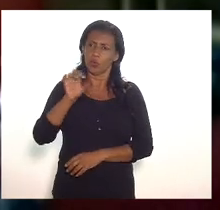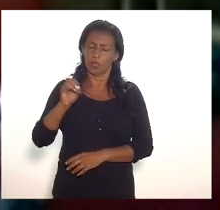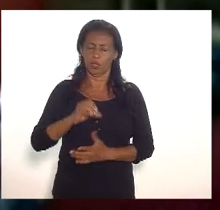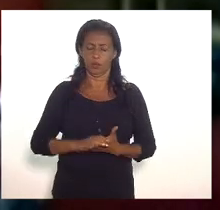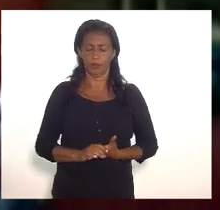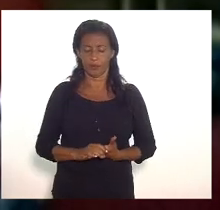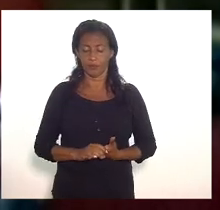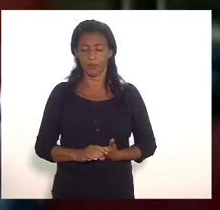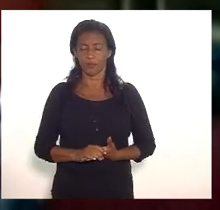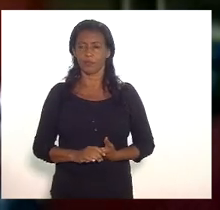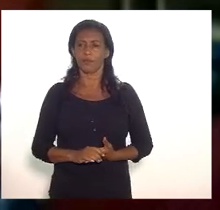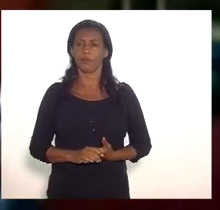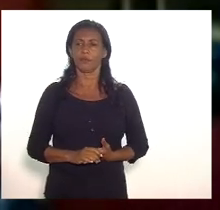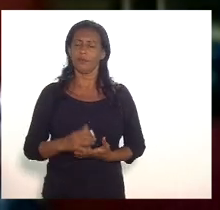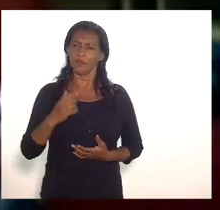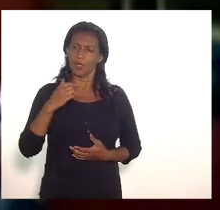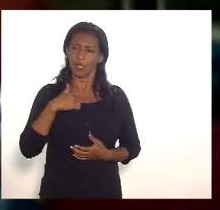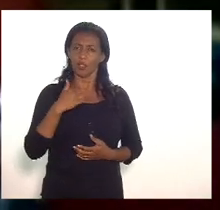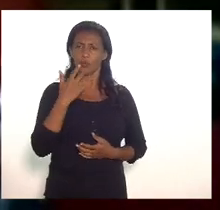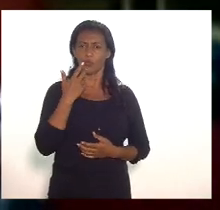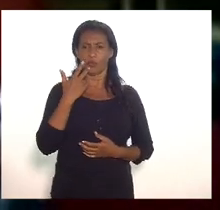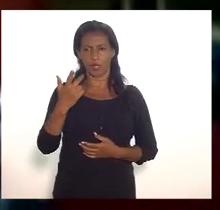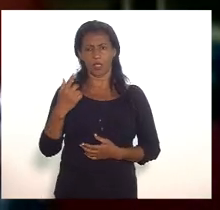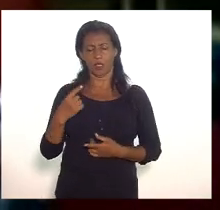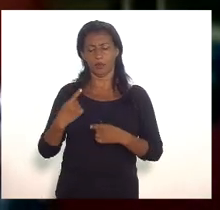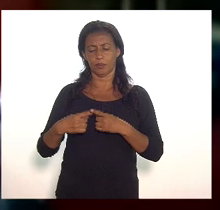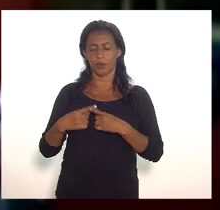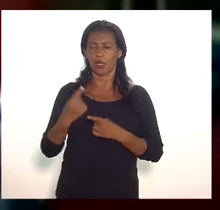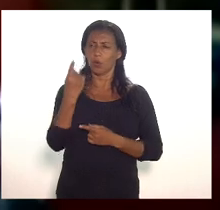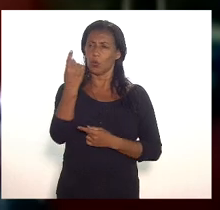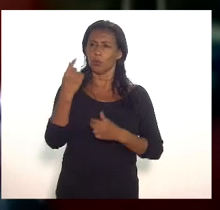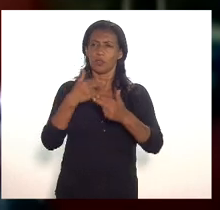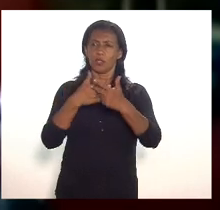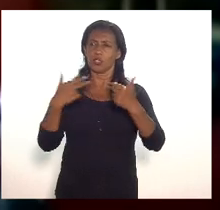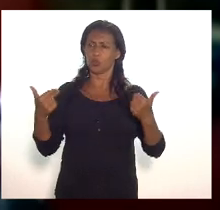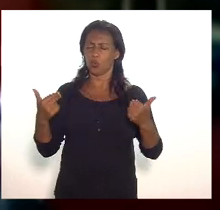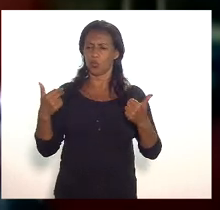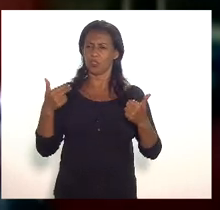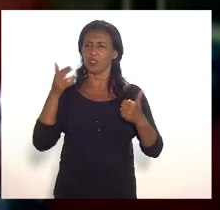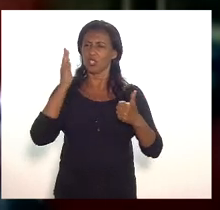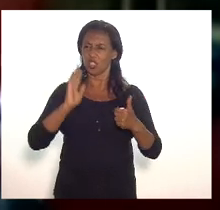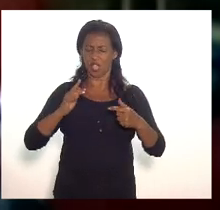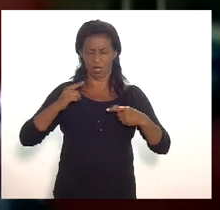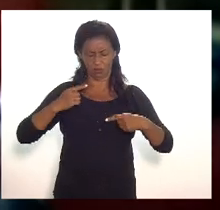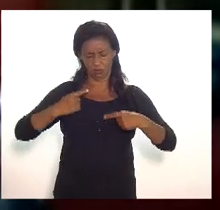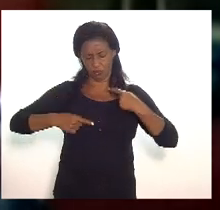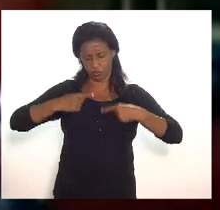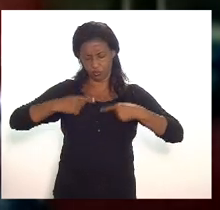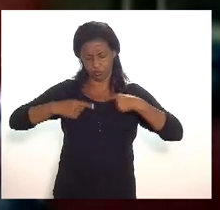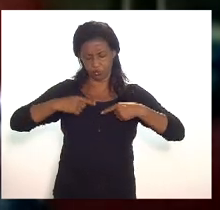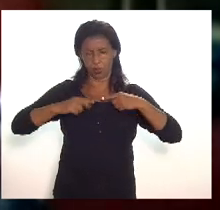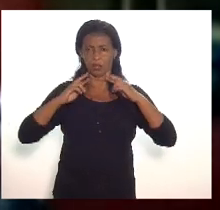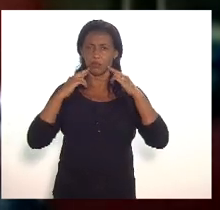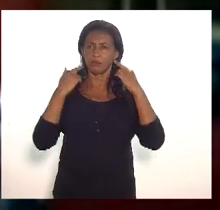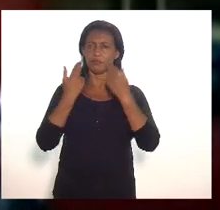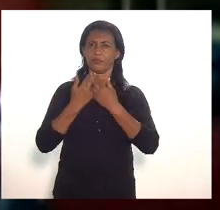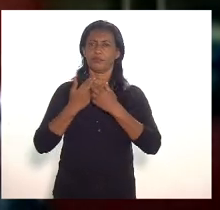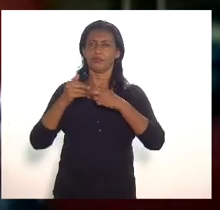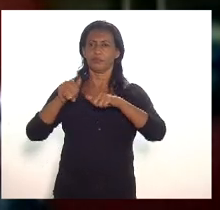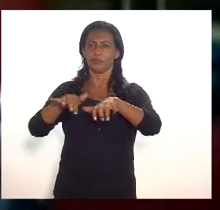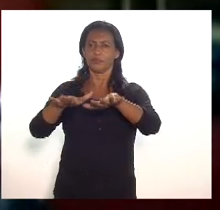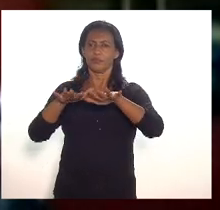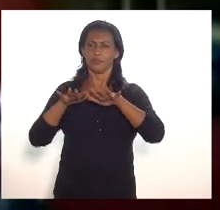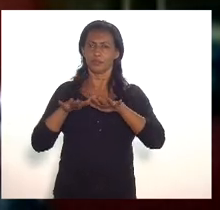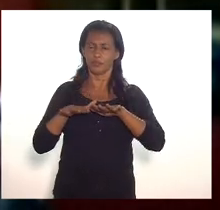eu estou falando isto porque uma das coisas que a gente tem conversado e debatido em plenário é a questão